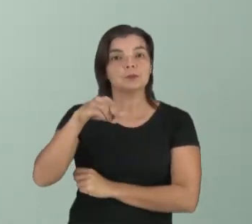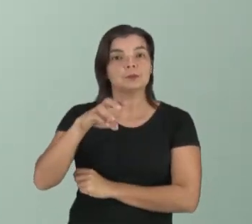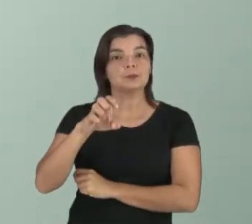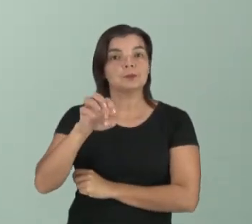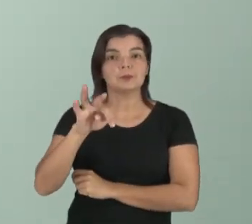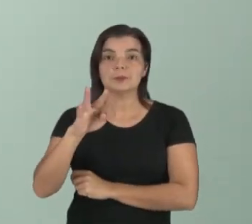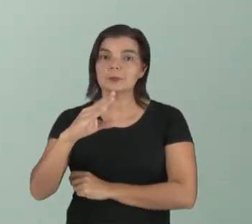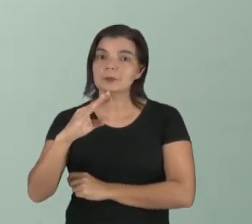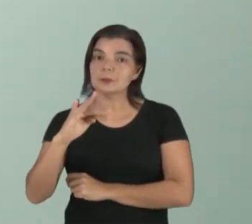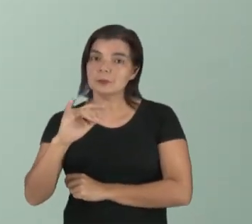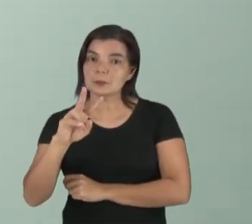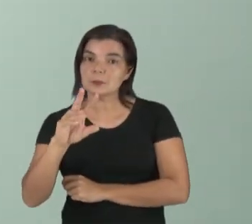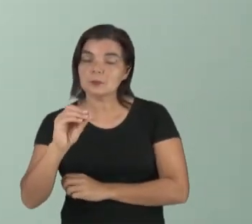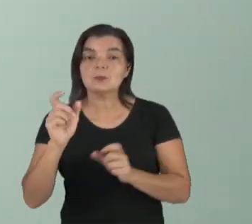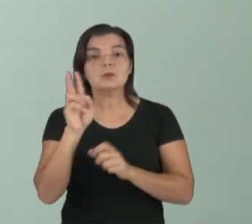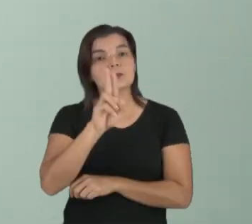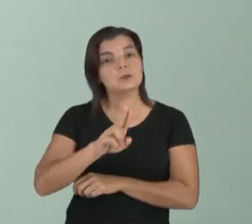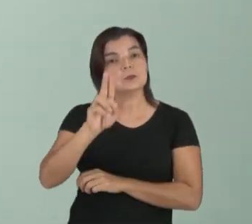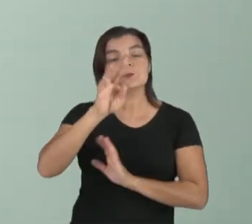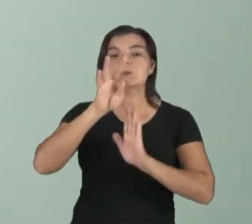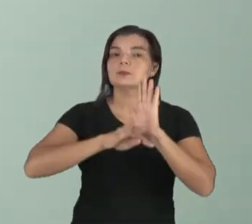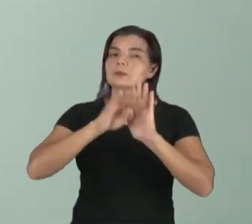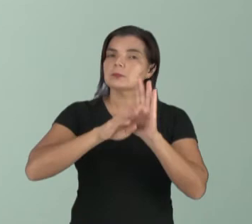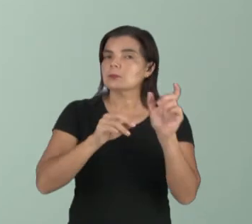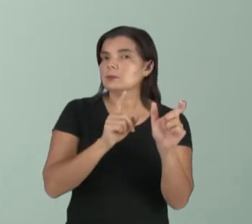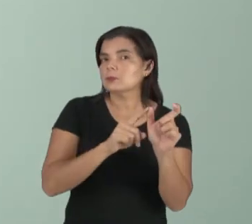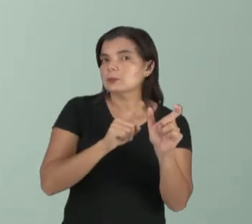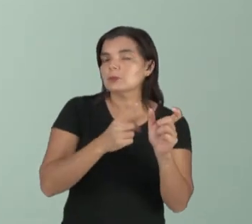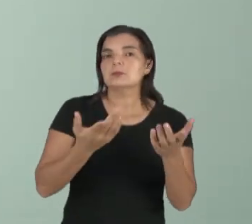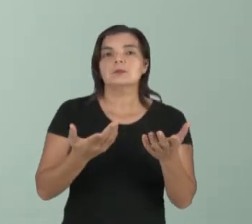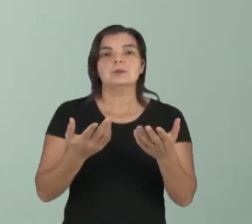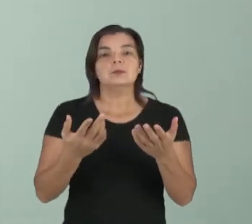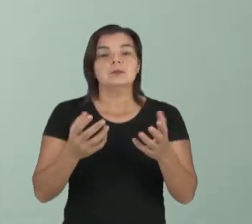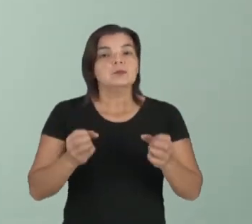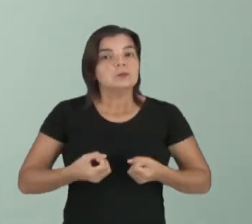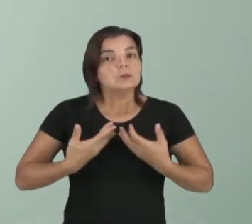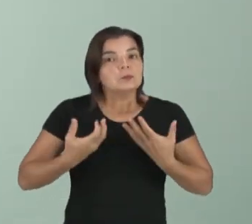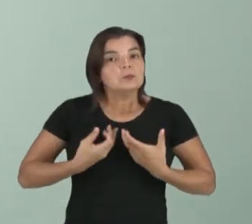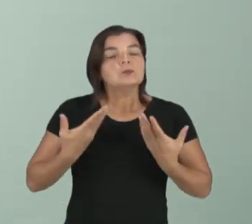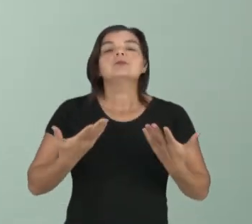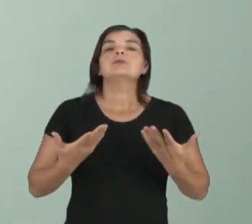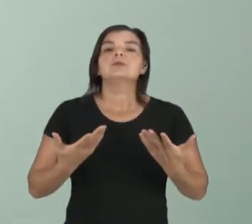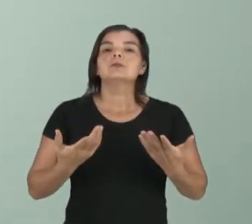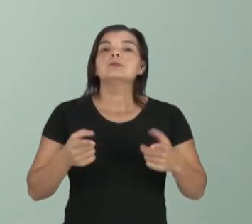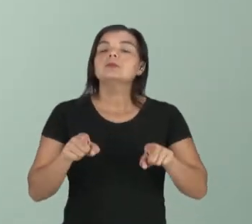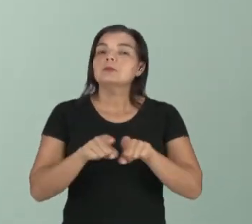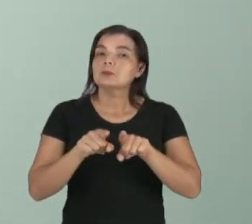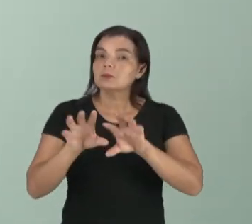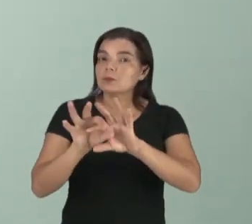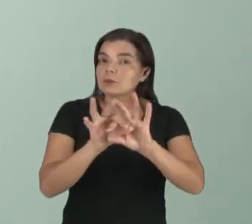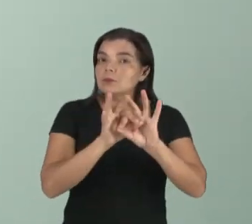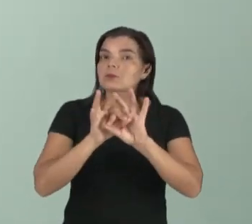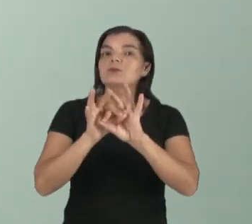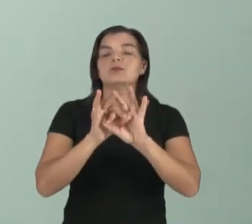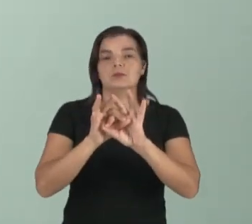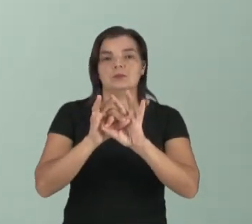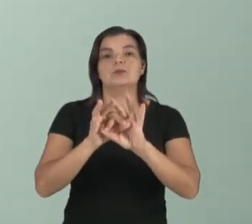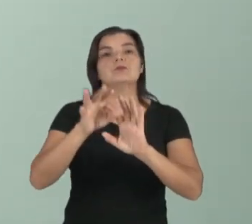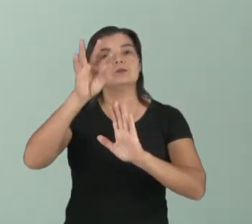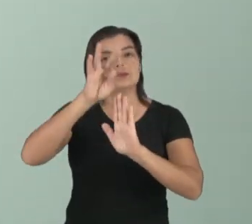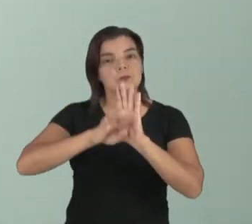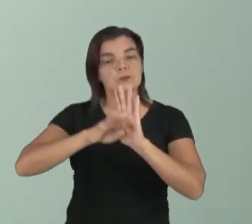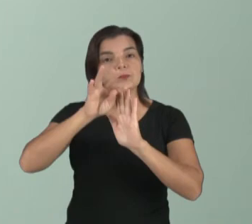são usados no texto, palavras, termos, expressões que conectam o texto, que